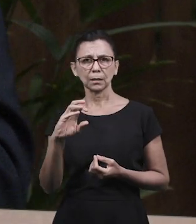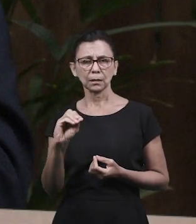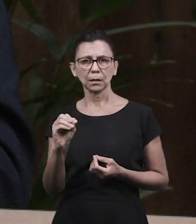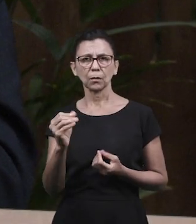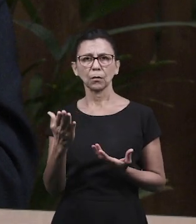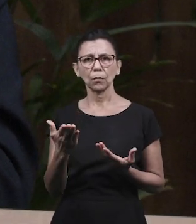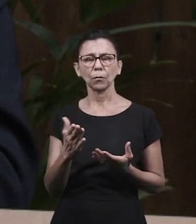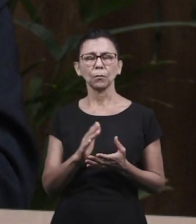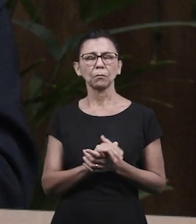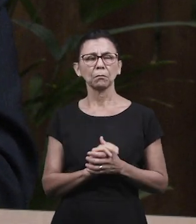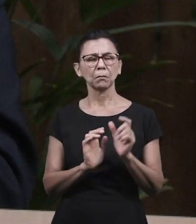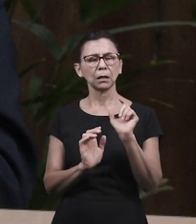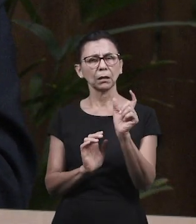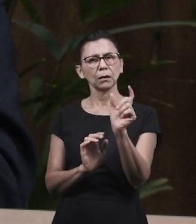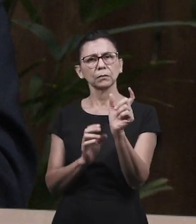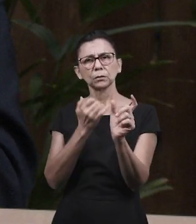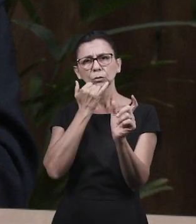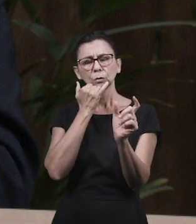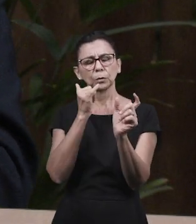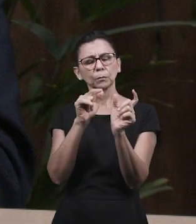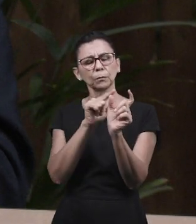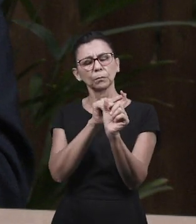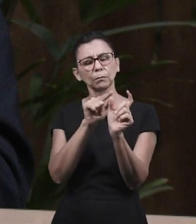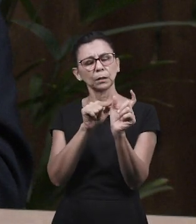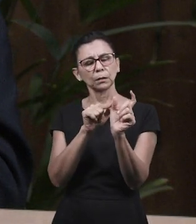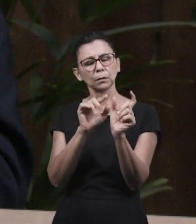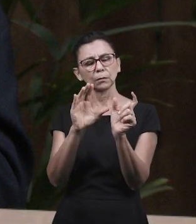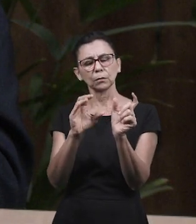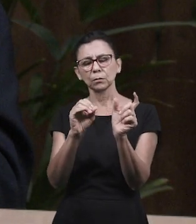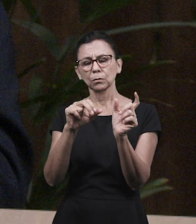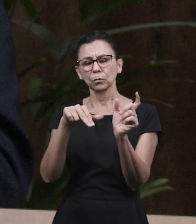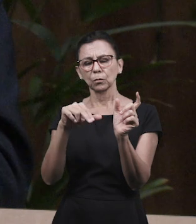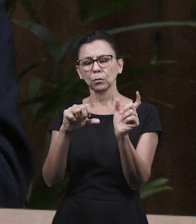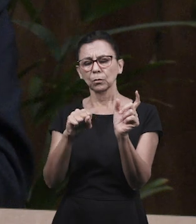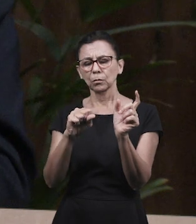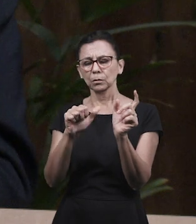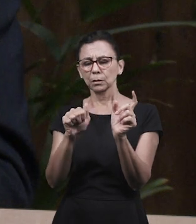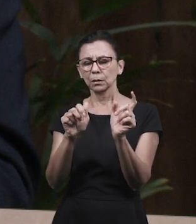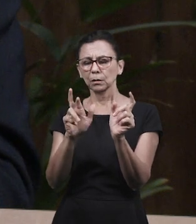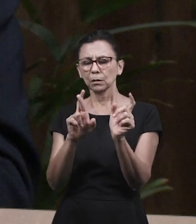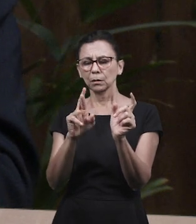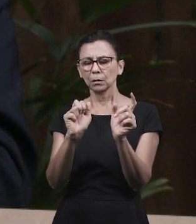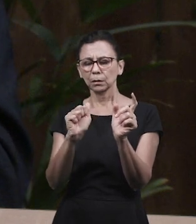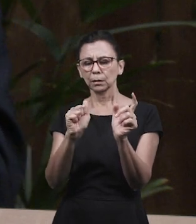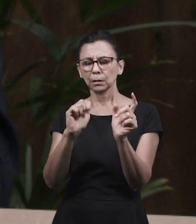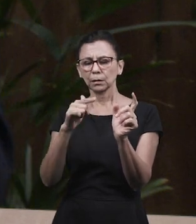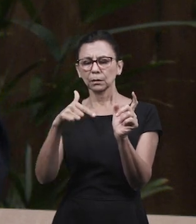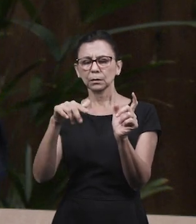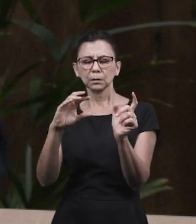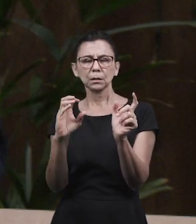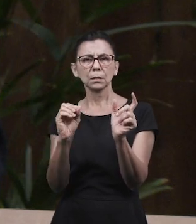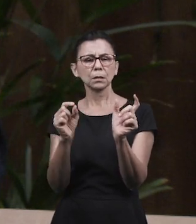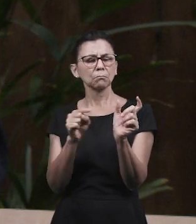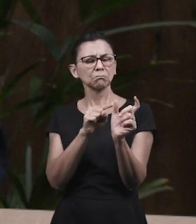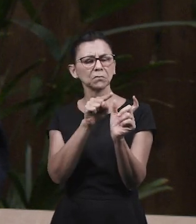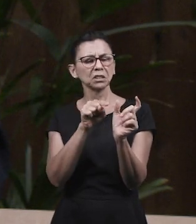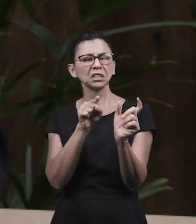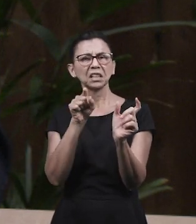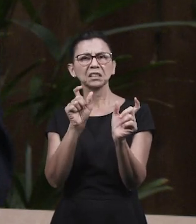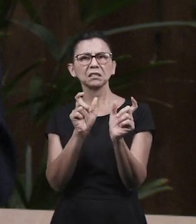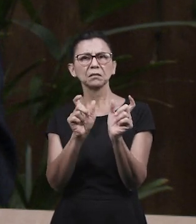própria palavra consagração fala em consagrar. Então, como nós dissemos aqui, o jejum não